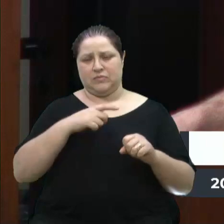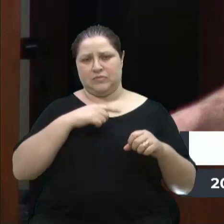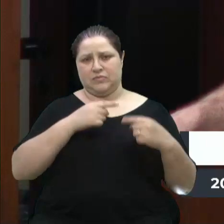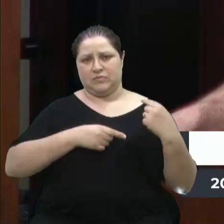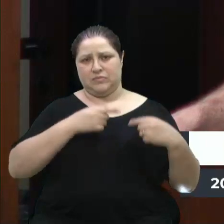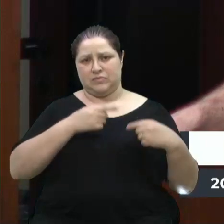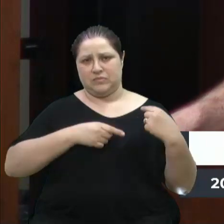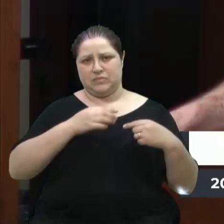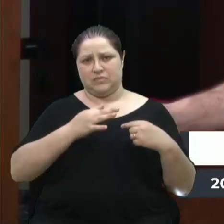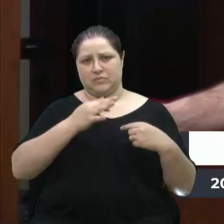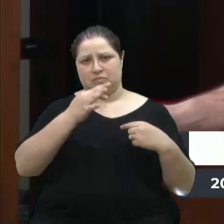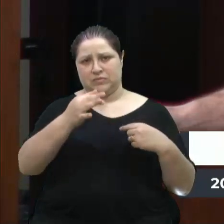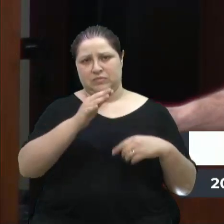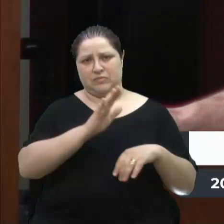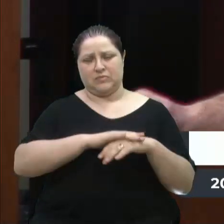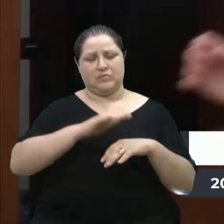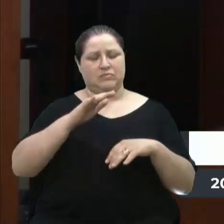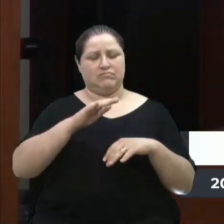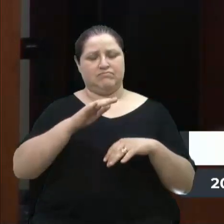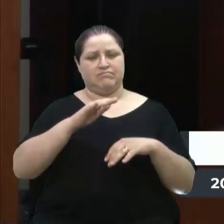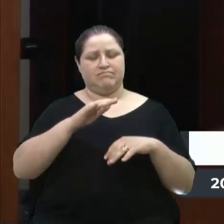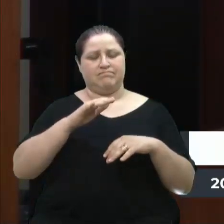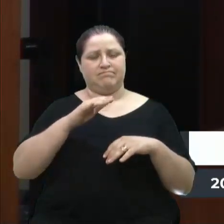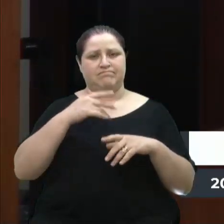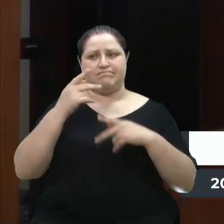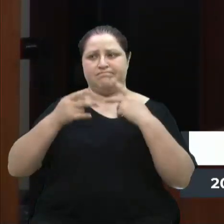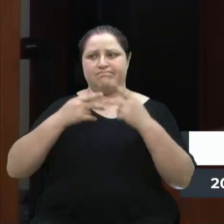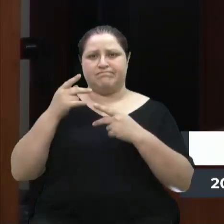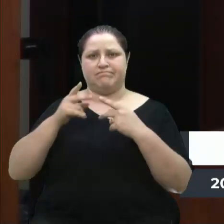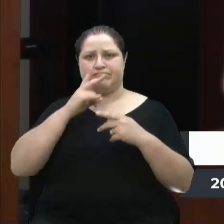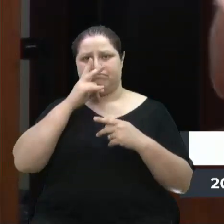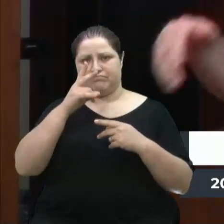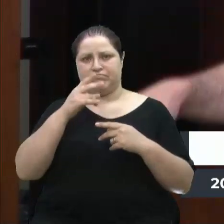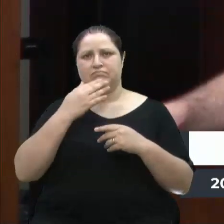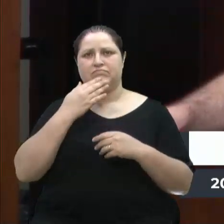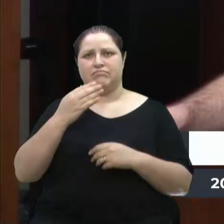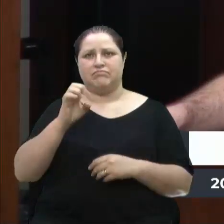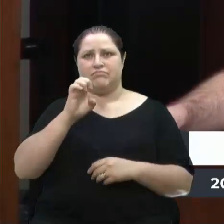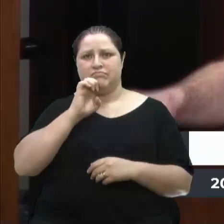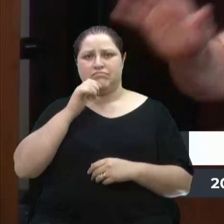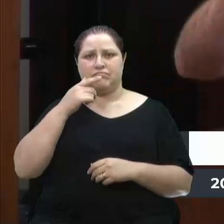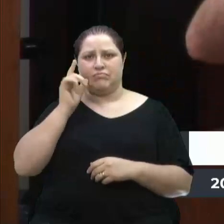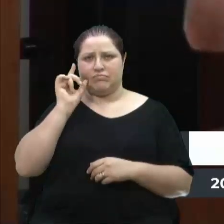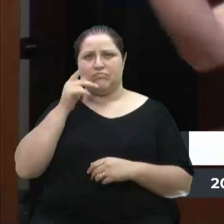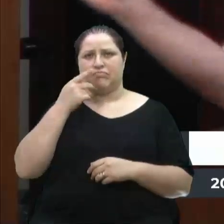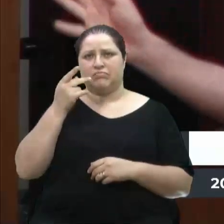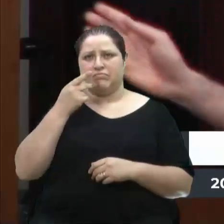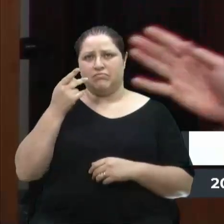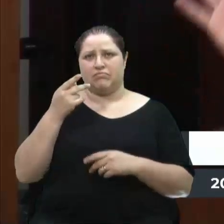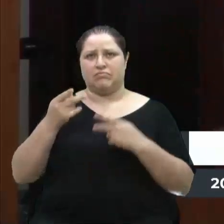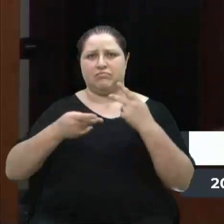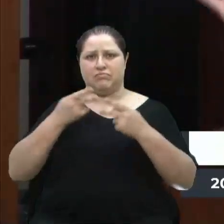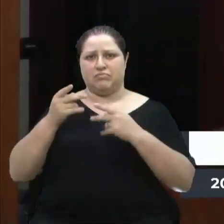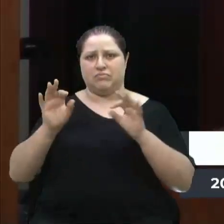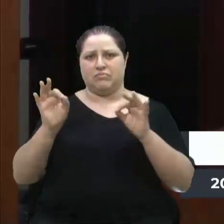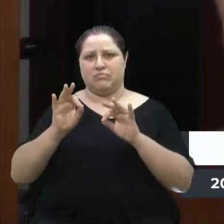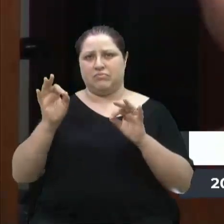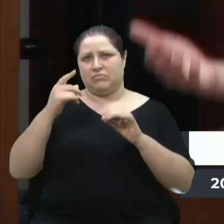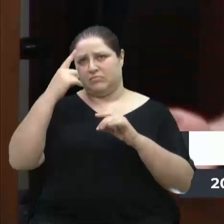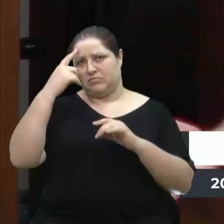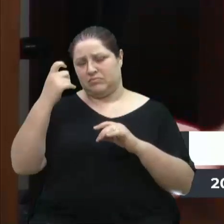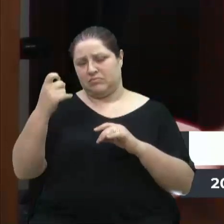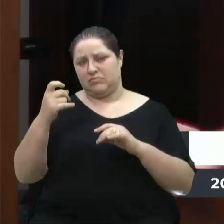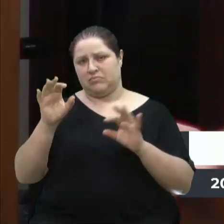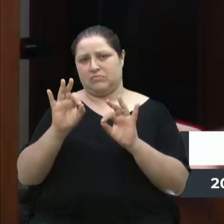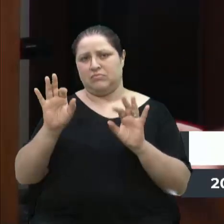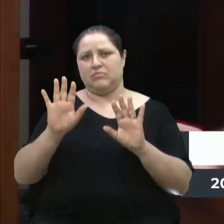mais aqui para frente, mais acalorados às vezes, mas hoje até pediria que a vereadora Estela ontem fez uma manifestação, não vai ser nada agressivo, nada, mas gostaria só